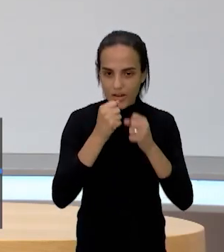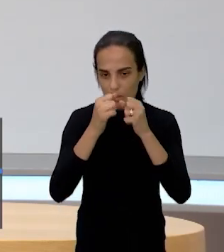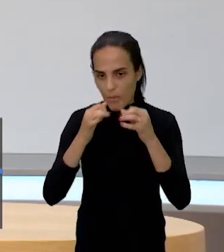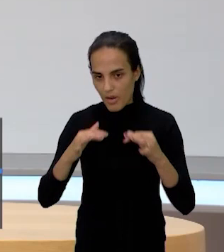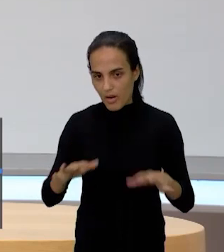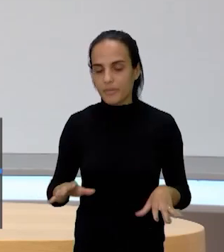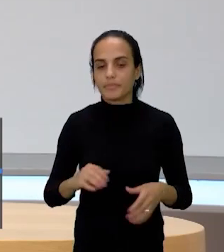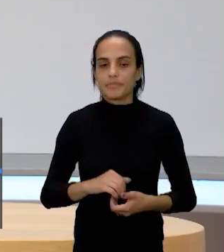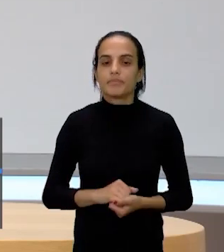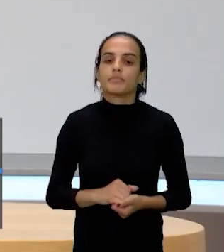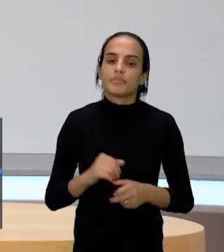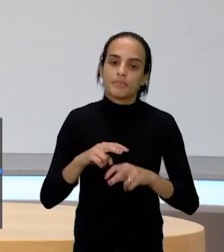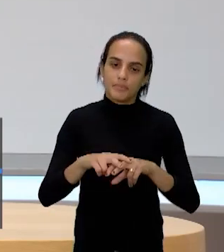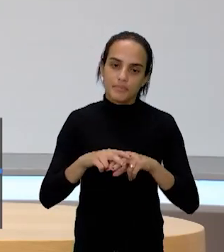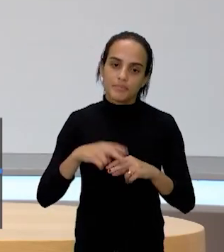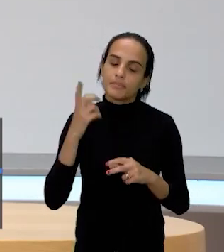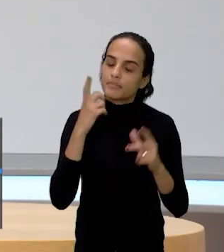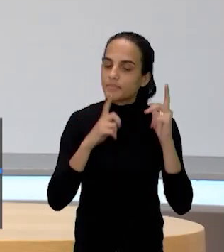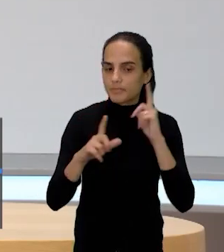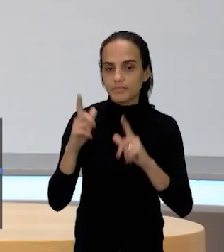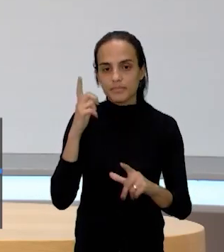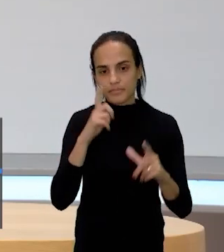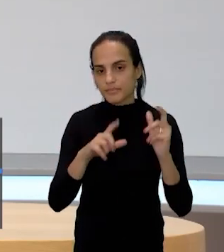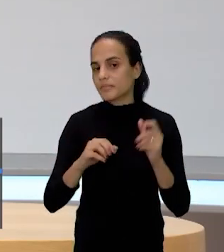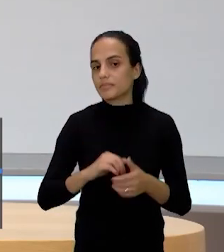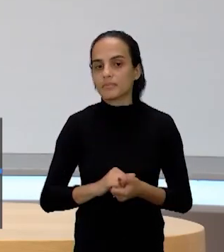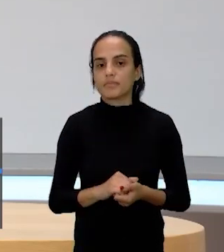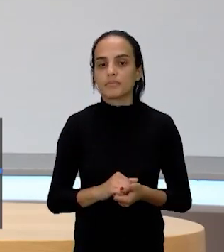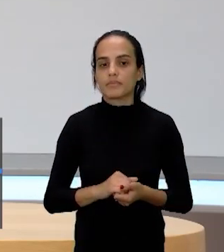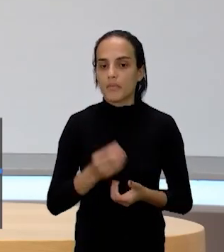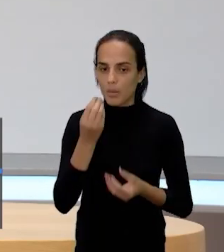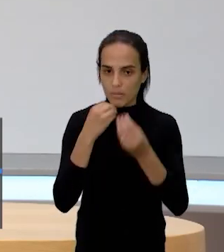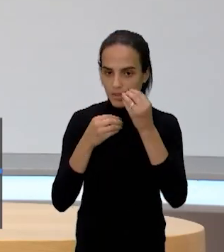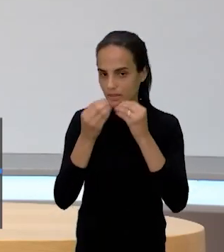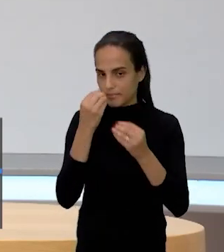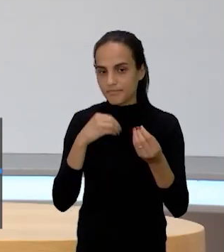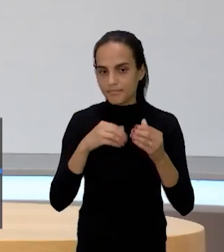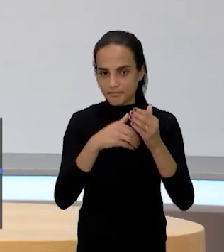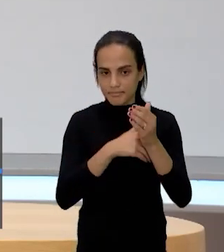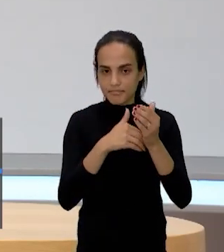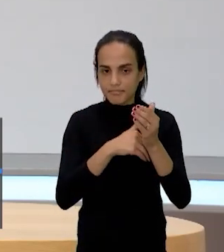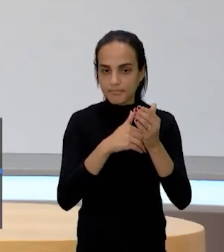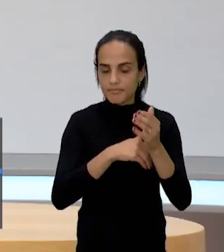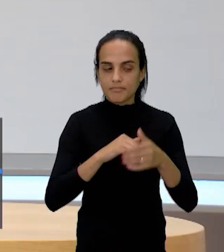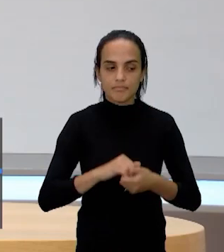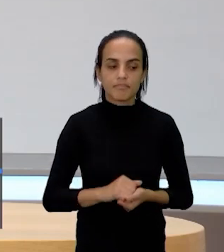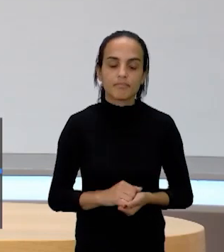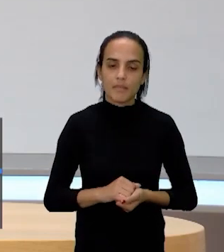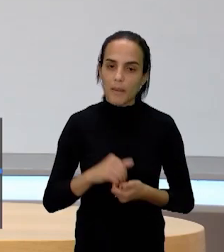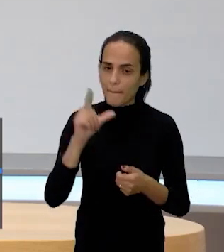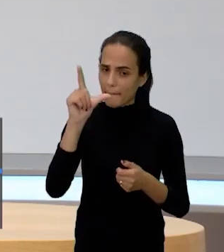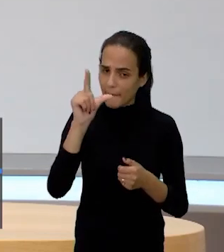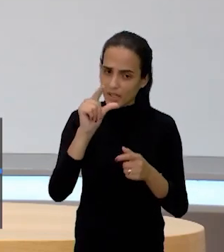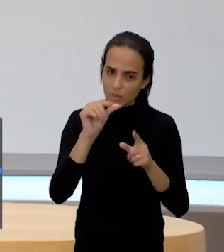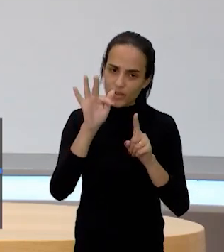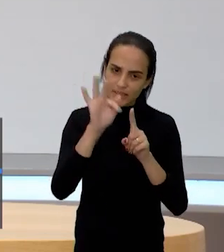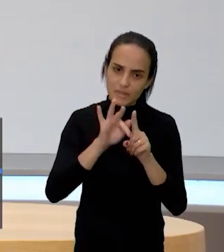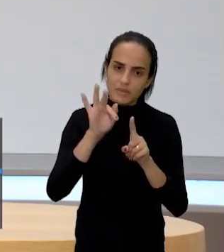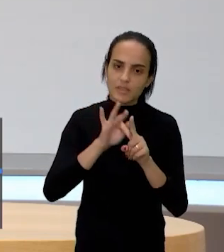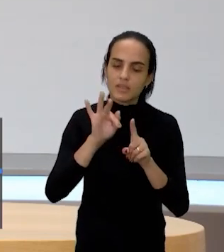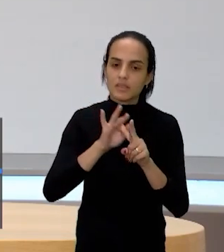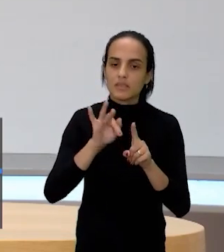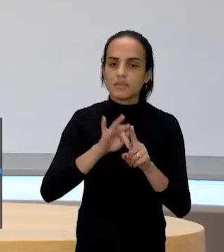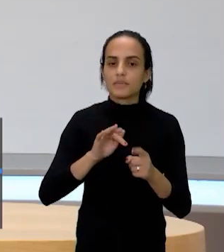do alimento. Por isso que eu consigo conservar alimentos na geladeira. E quanto menor for a temperatura, menor será a